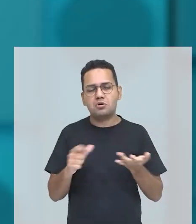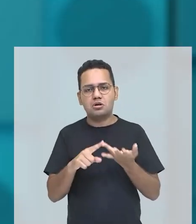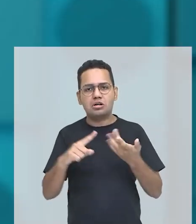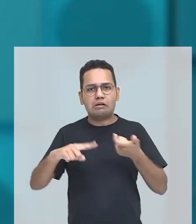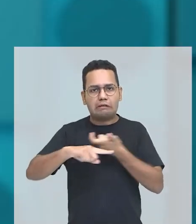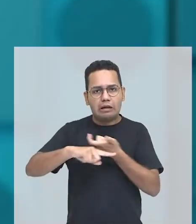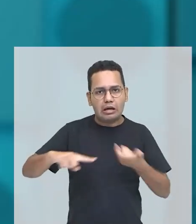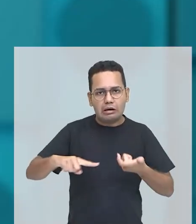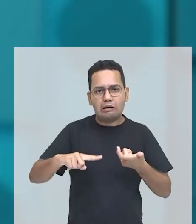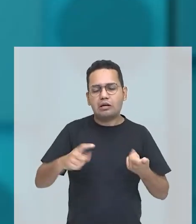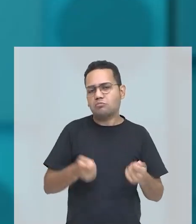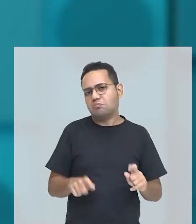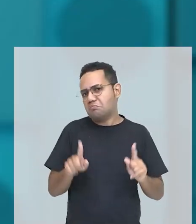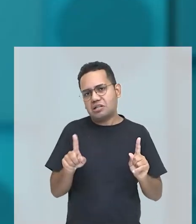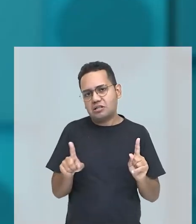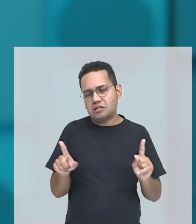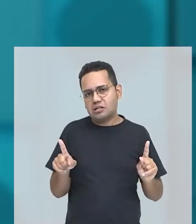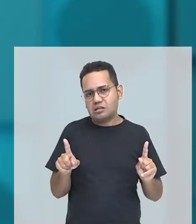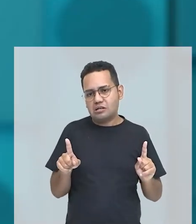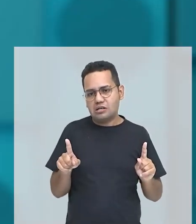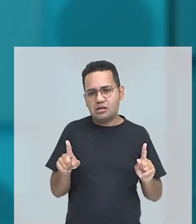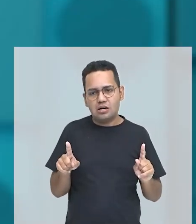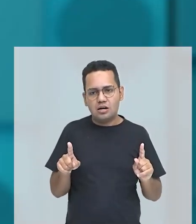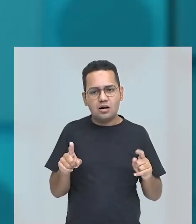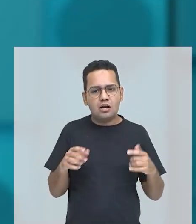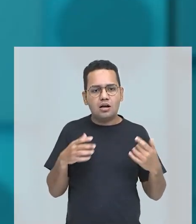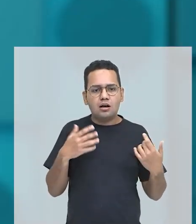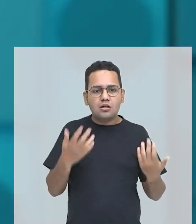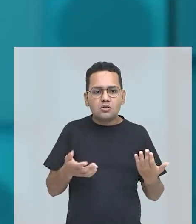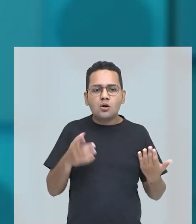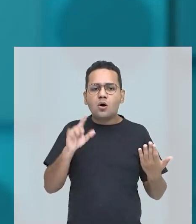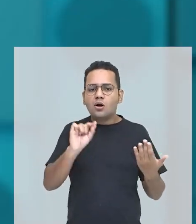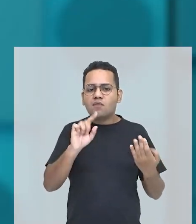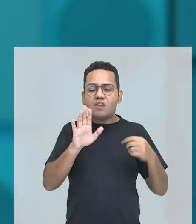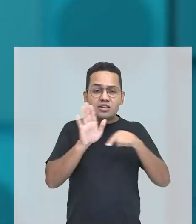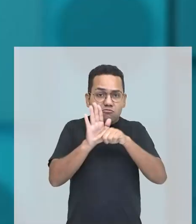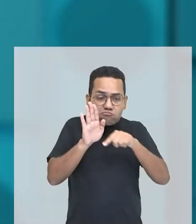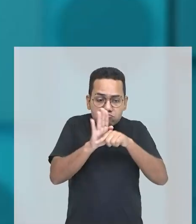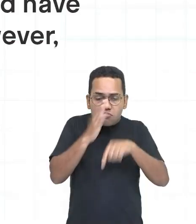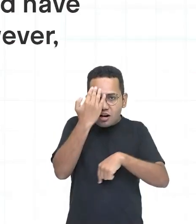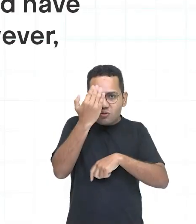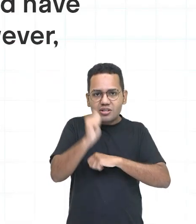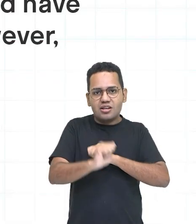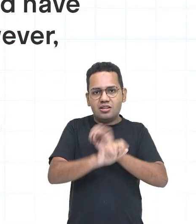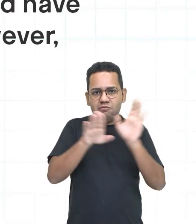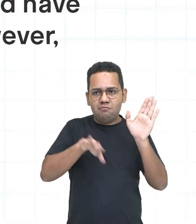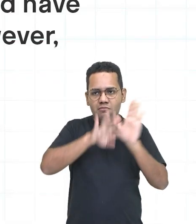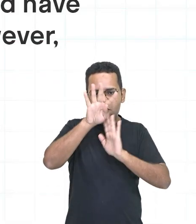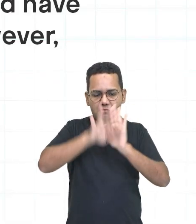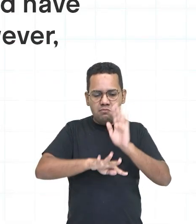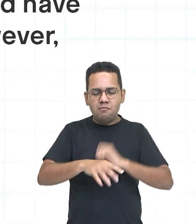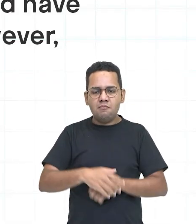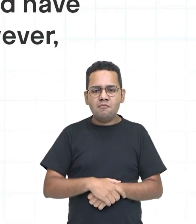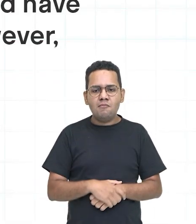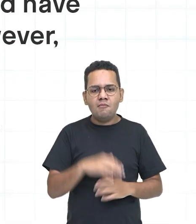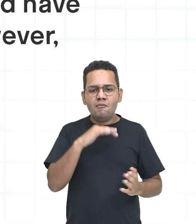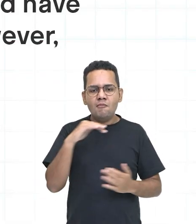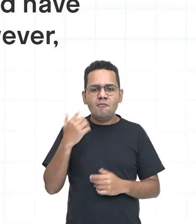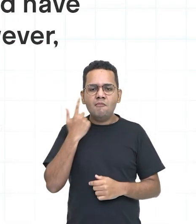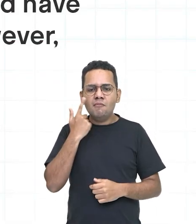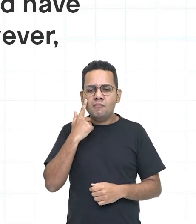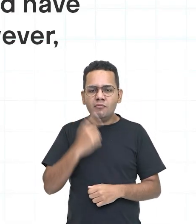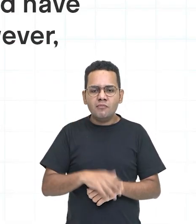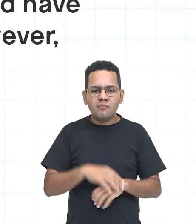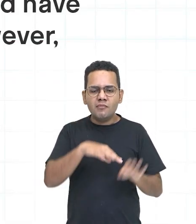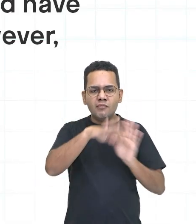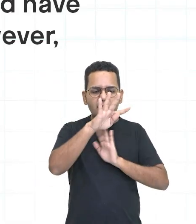ser úteis no processo de leitura e compreensão textual. Vamos ver outro texto? O texto de